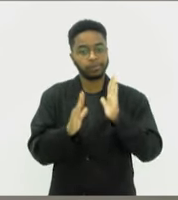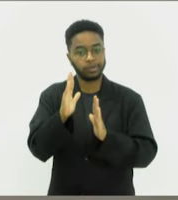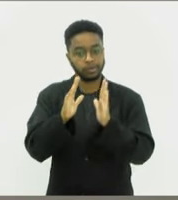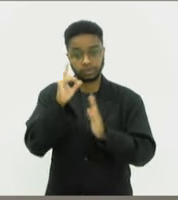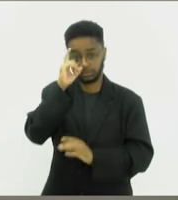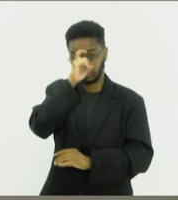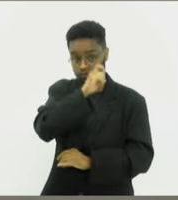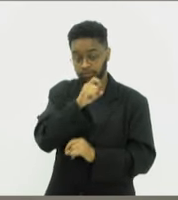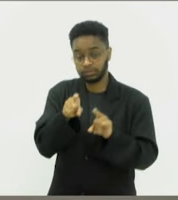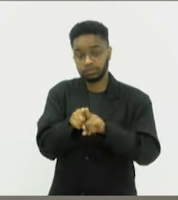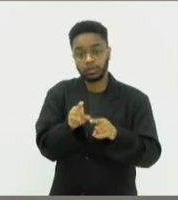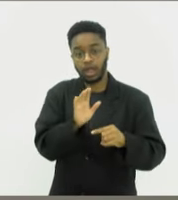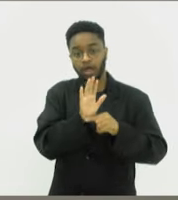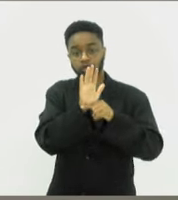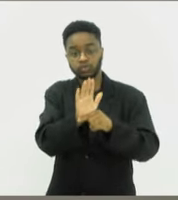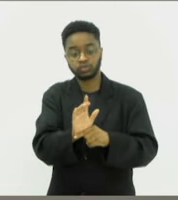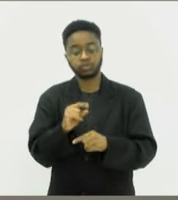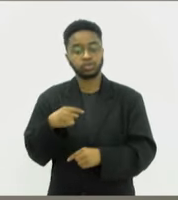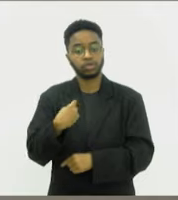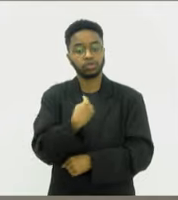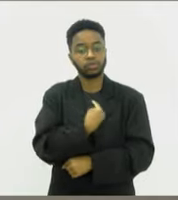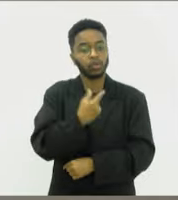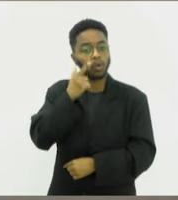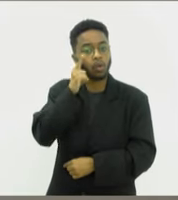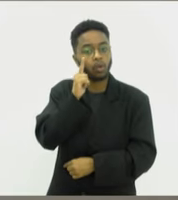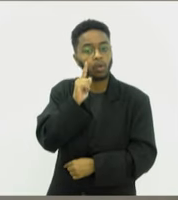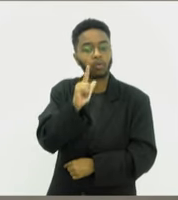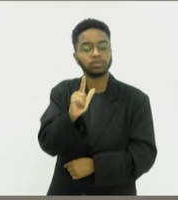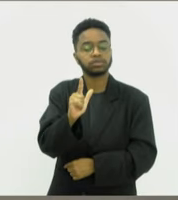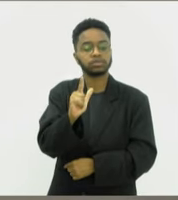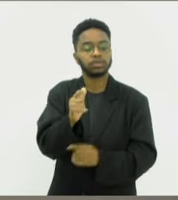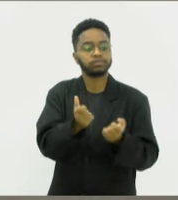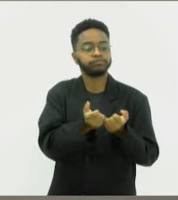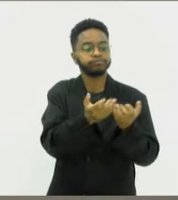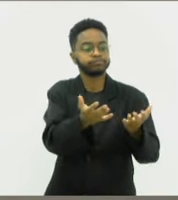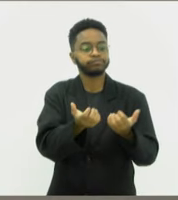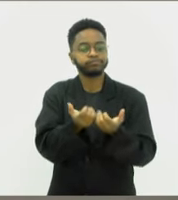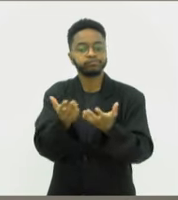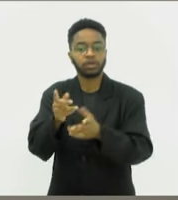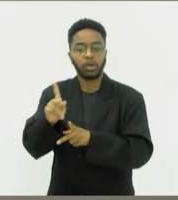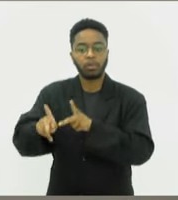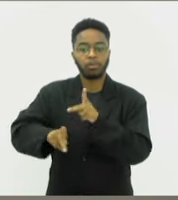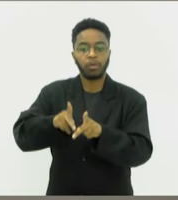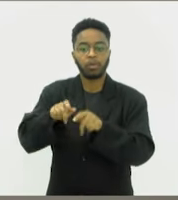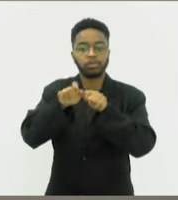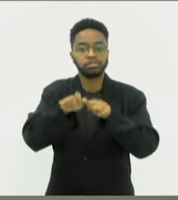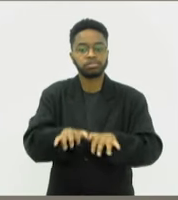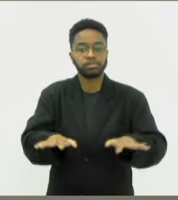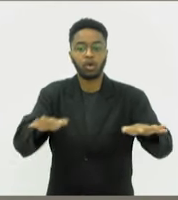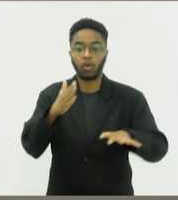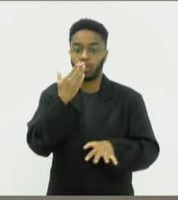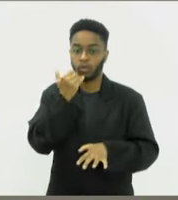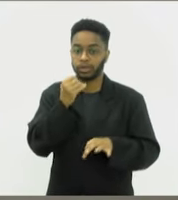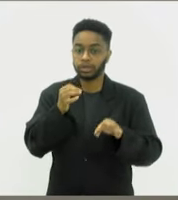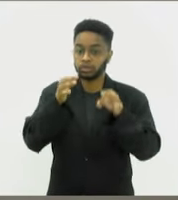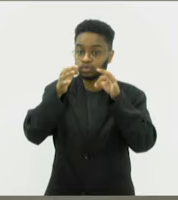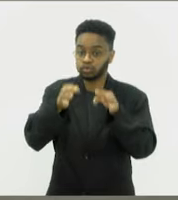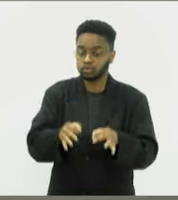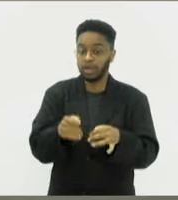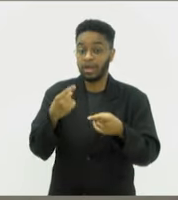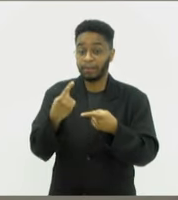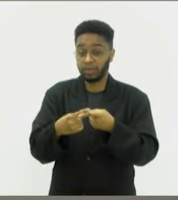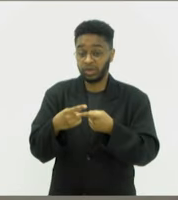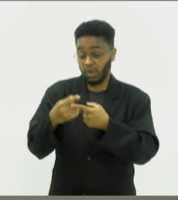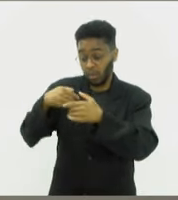gente consiga abastecer toda a população de uma maneira justa, porque a